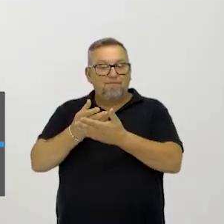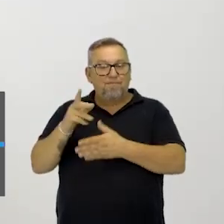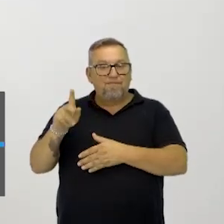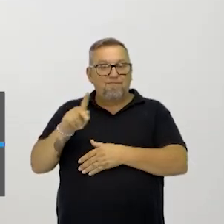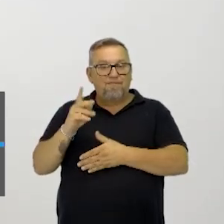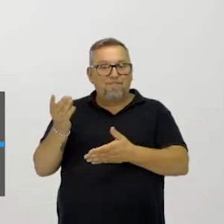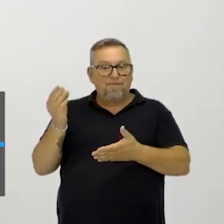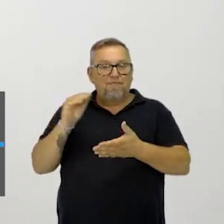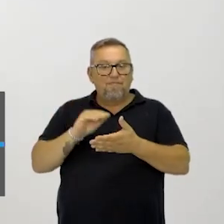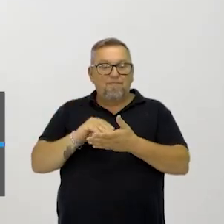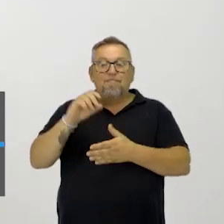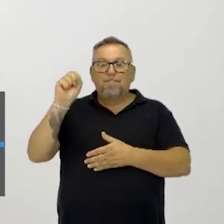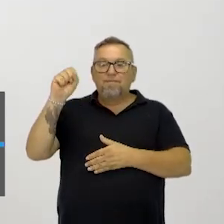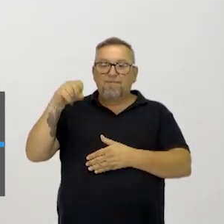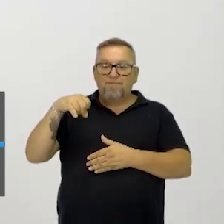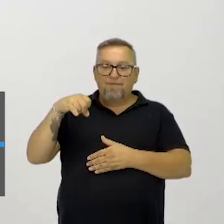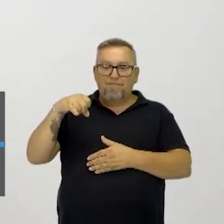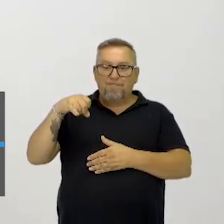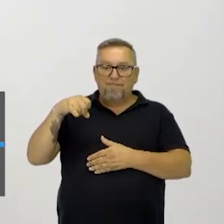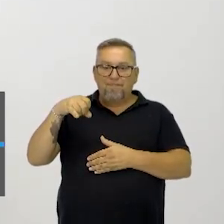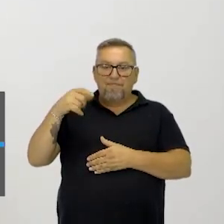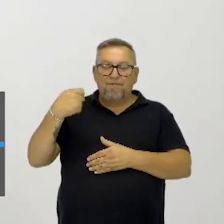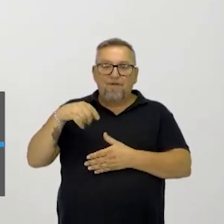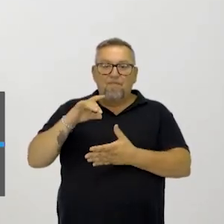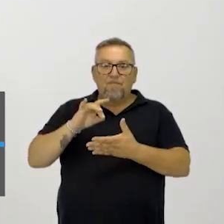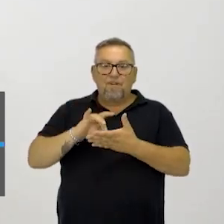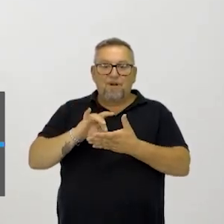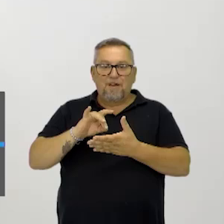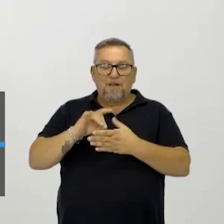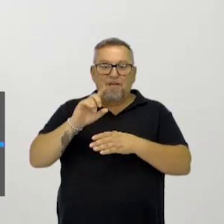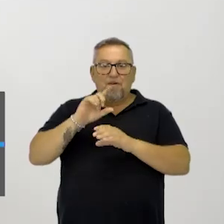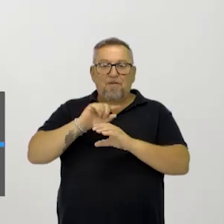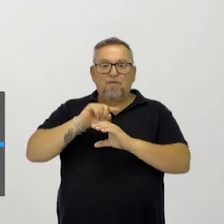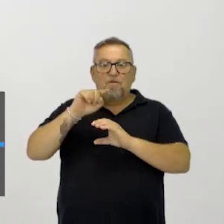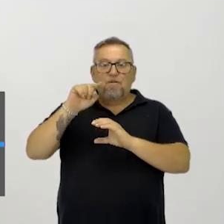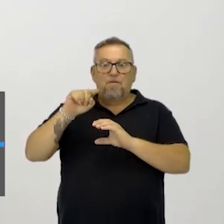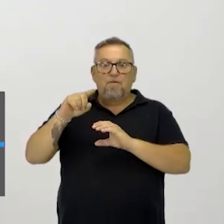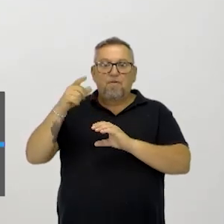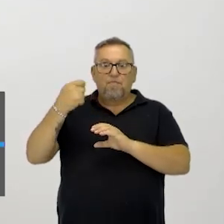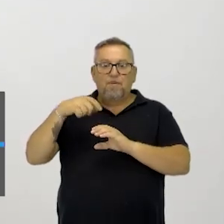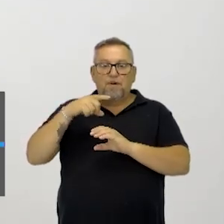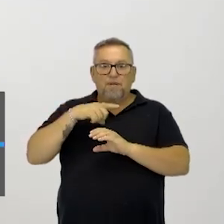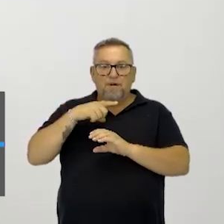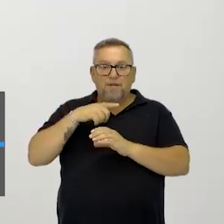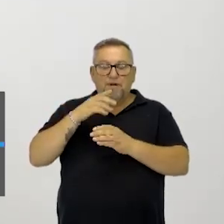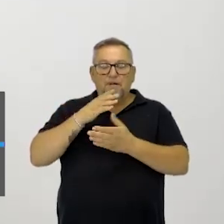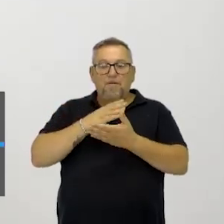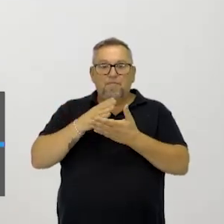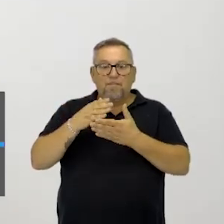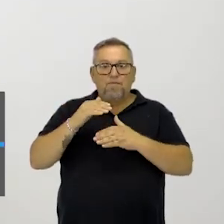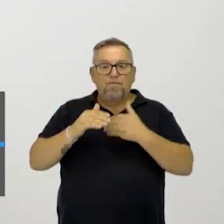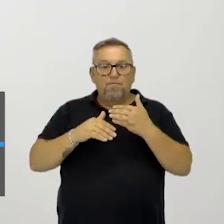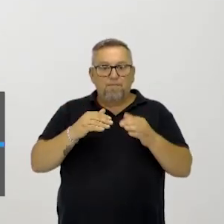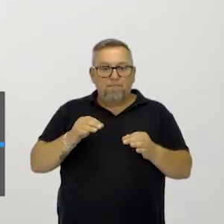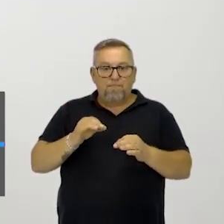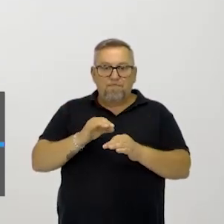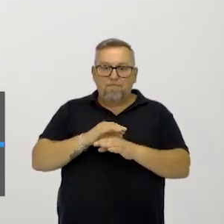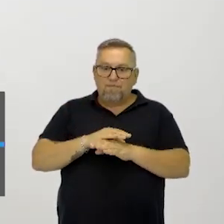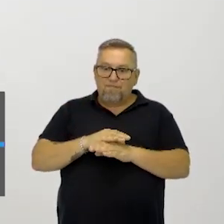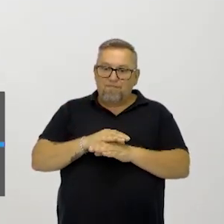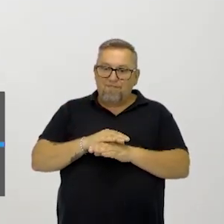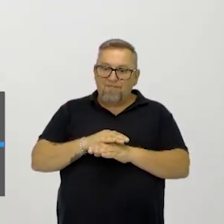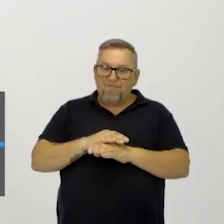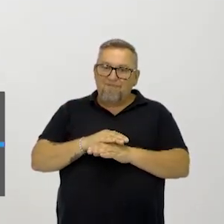professores, colocaram que sim, essa questão é verdadeira. O artigo de divulgação científica, ele precisa ter introdução, desenvolvimento e conclusão.